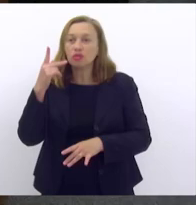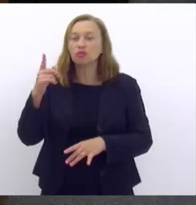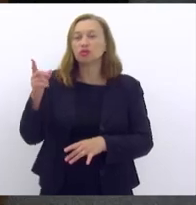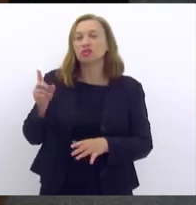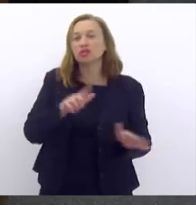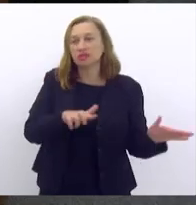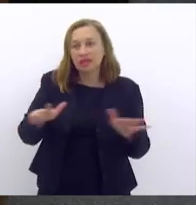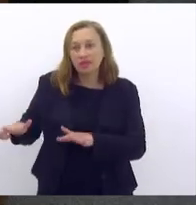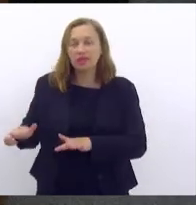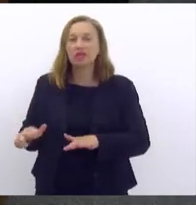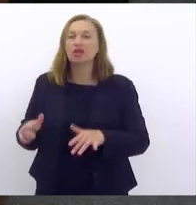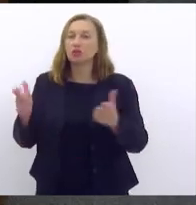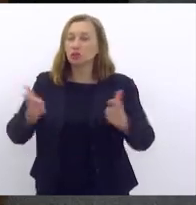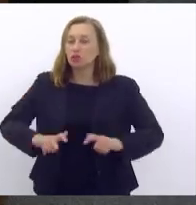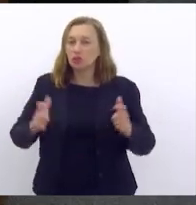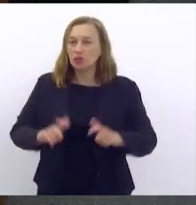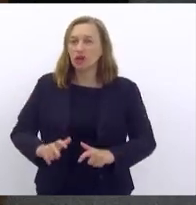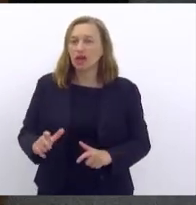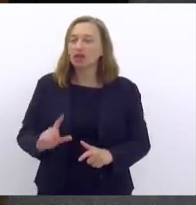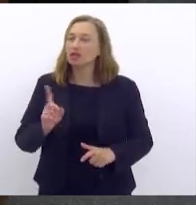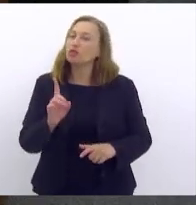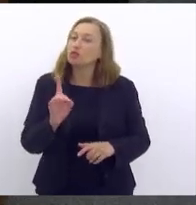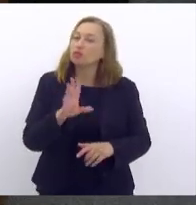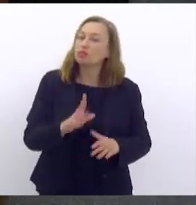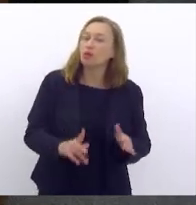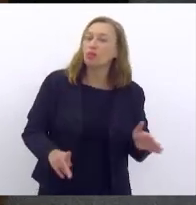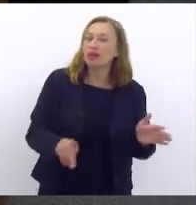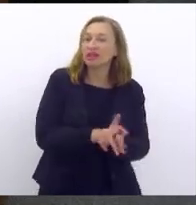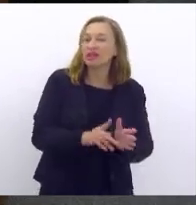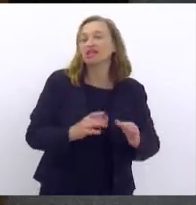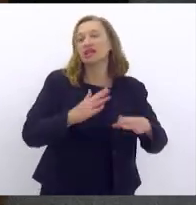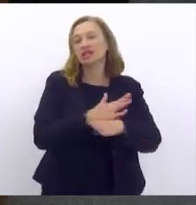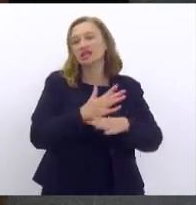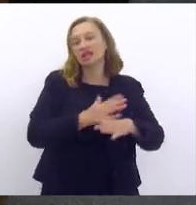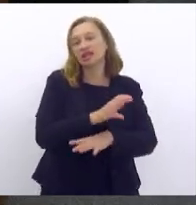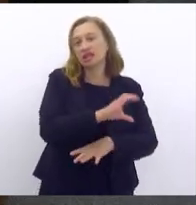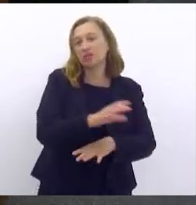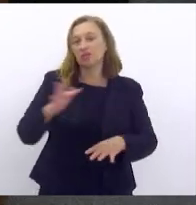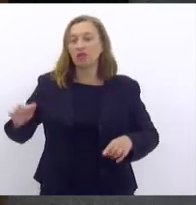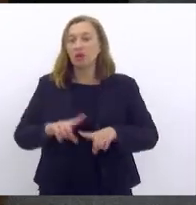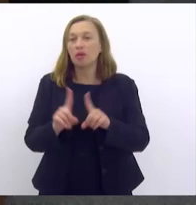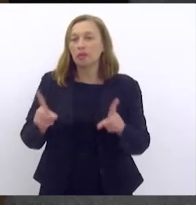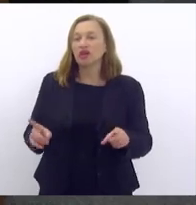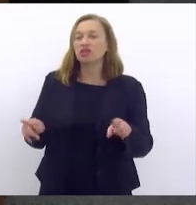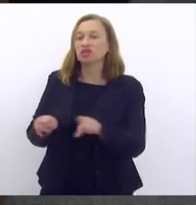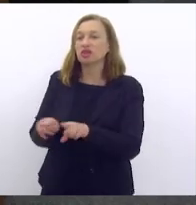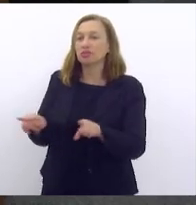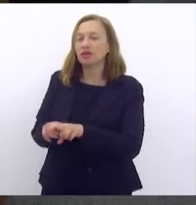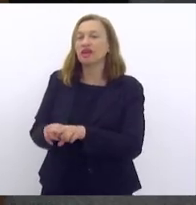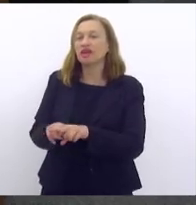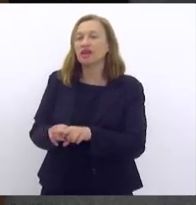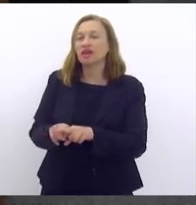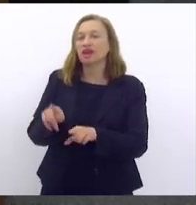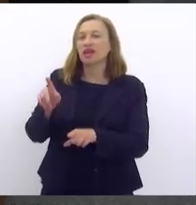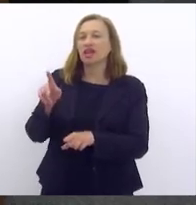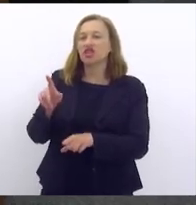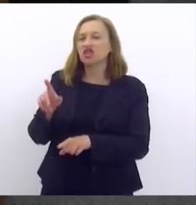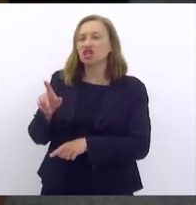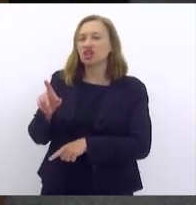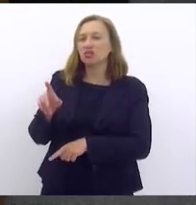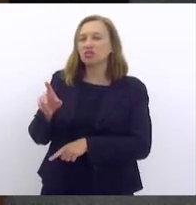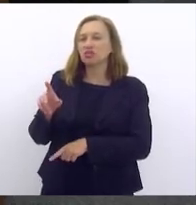semana da região, não só da cidade de Cabo Frio, mas de toda a região dos lagos. E essa proposta é exatamente porque,